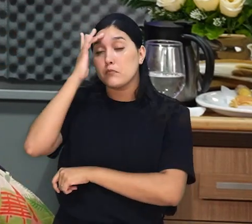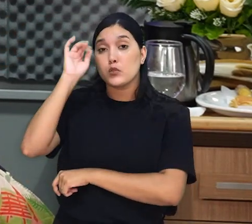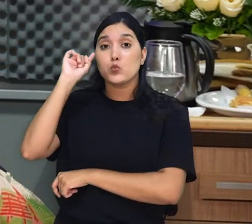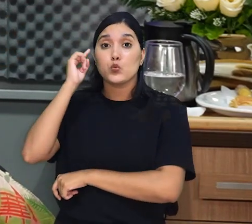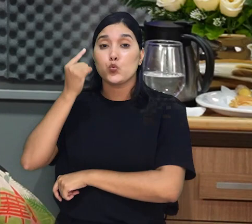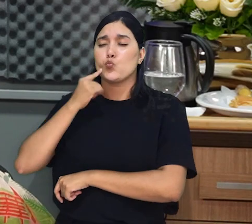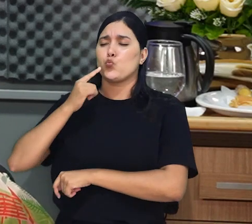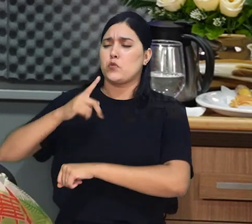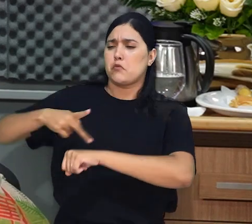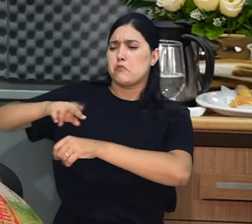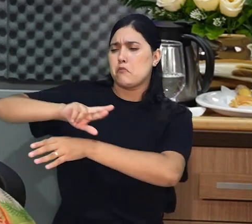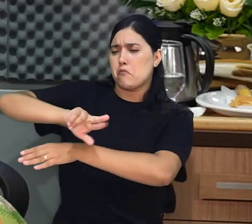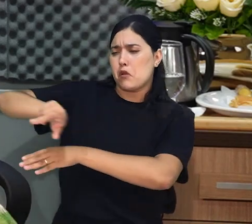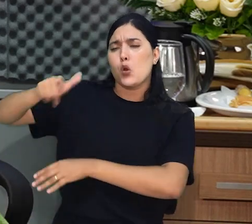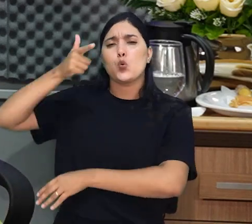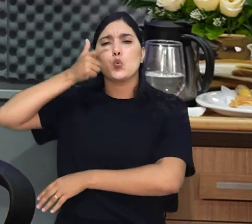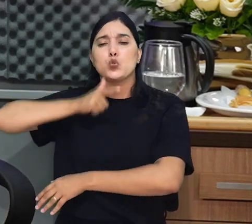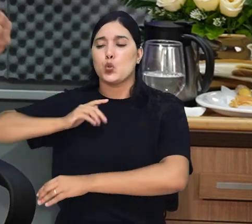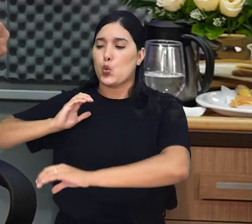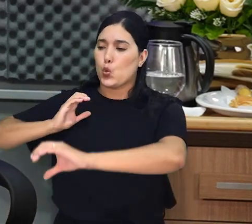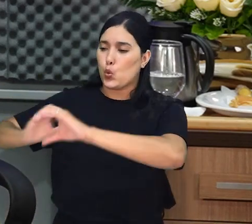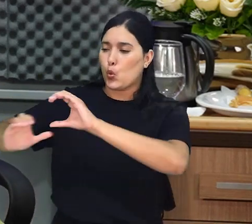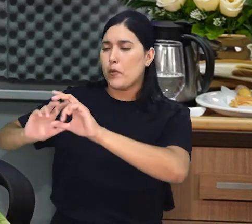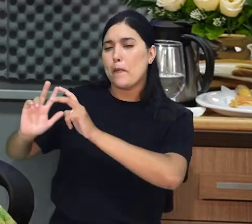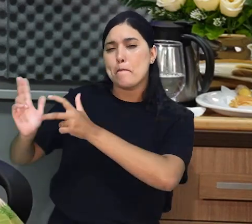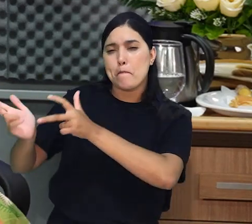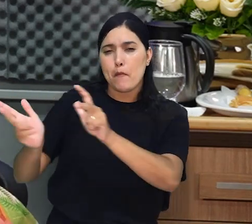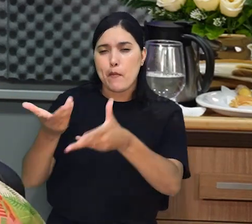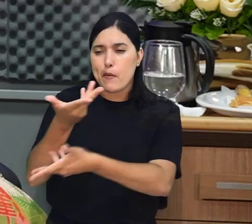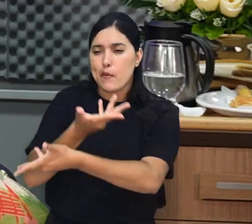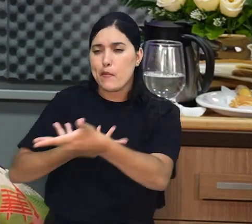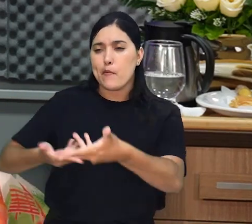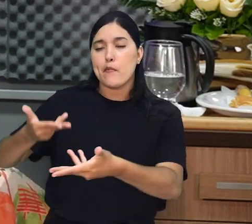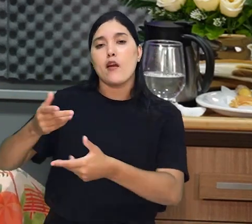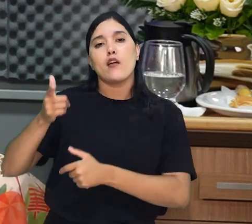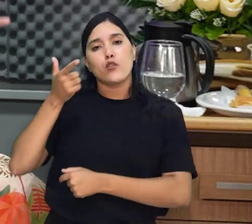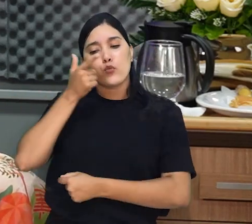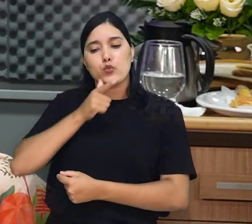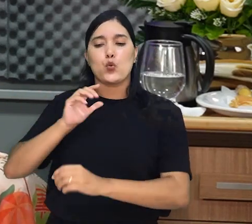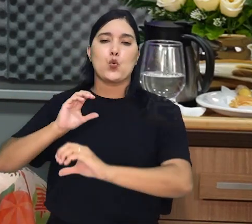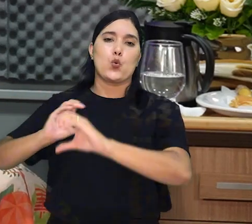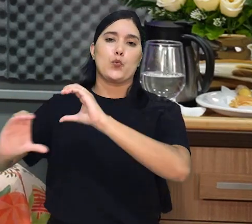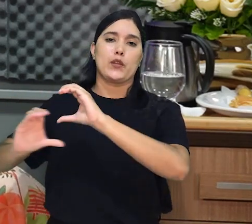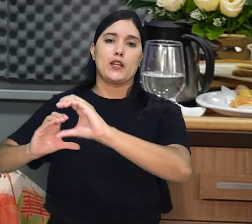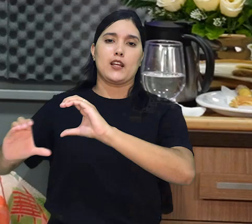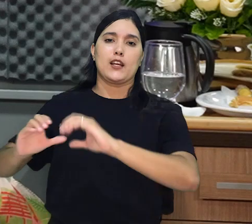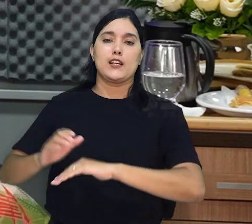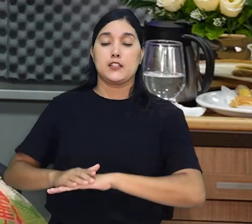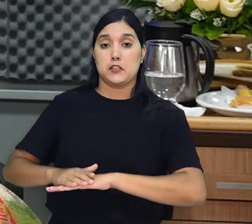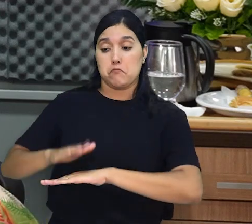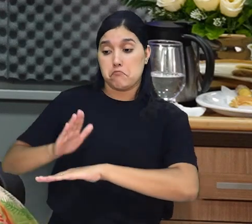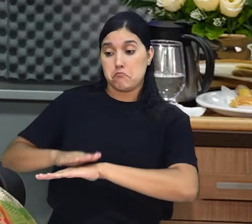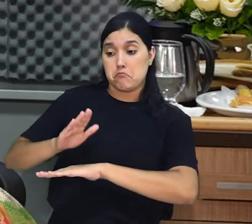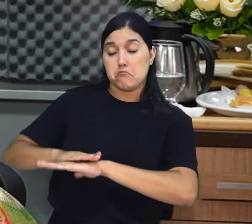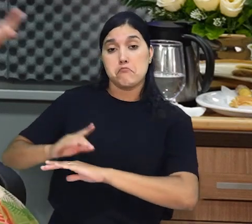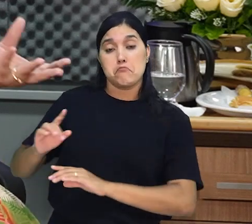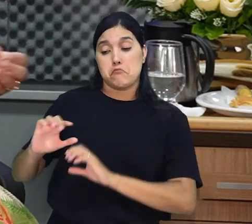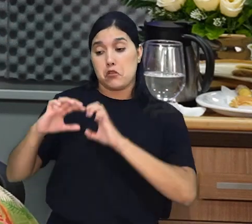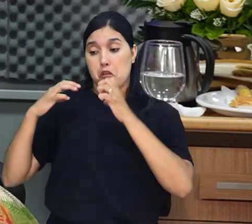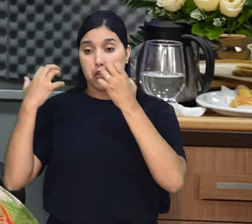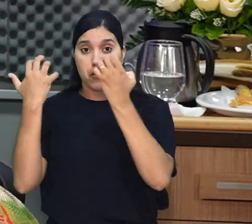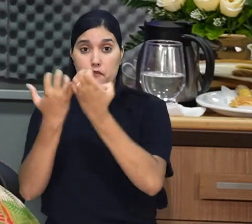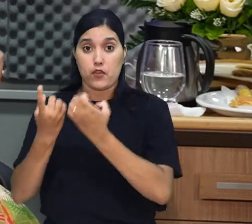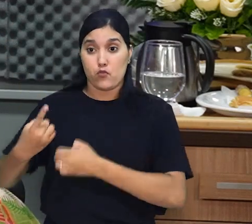faria o mesmo sentido de que para eles poderem se comunicar e facilitar, né, o